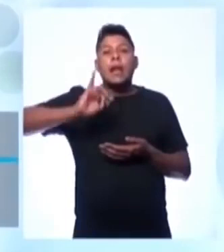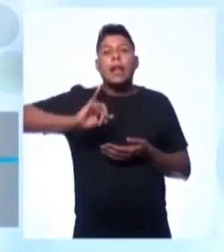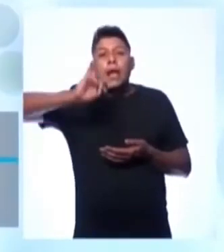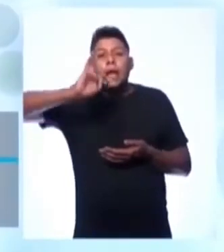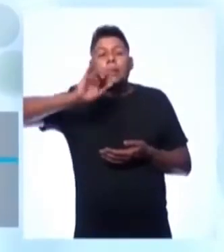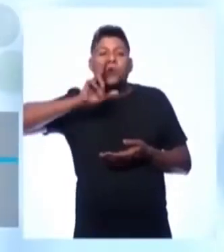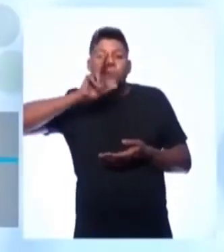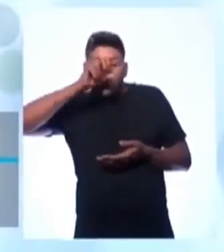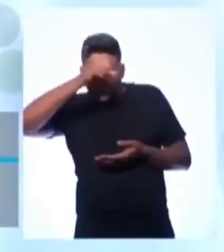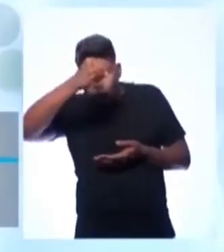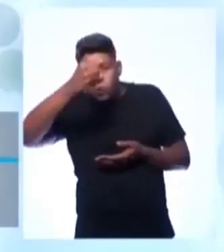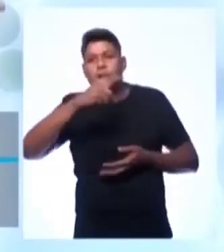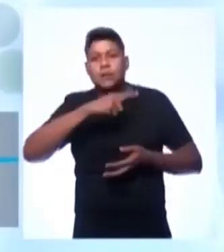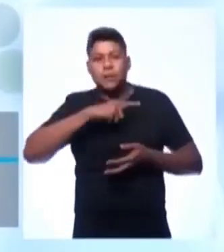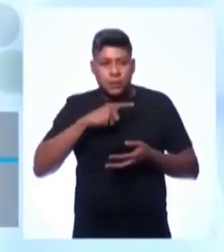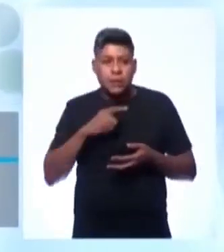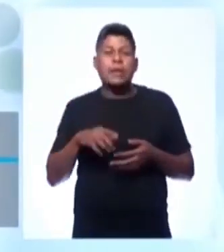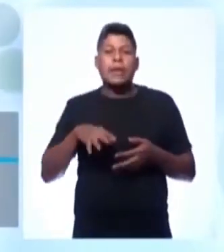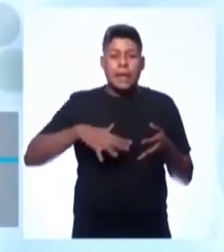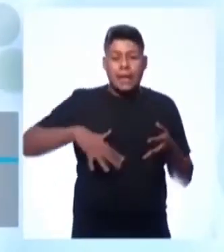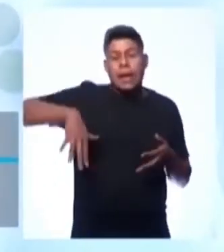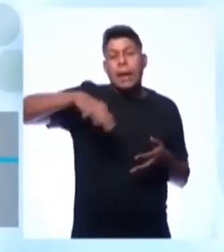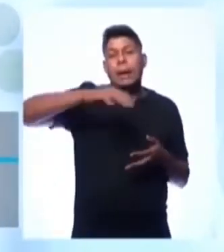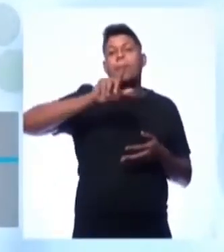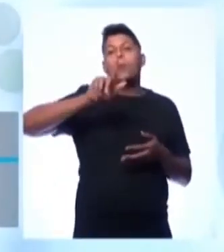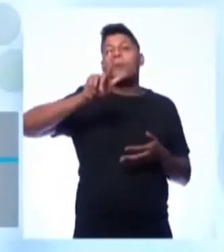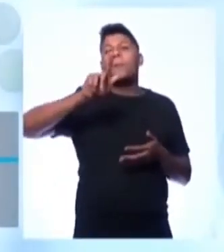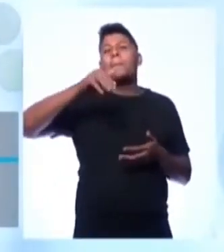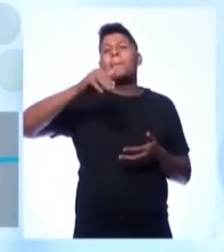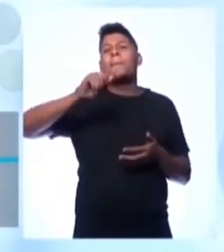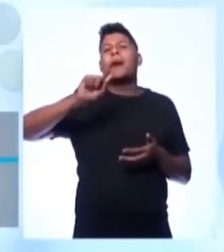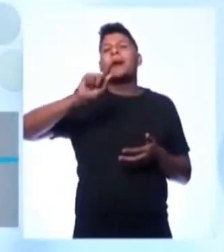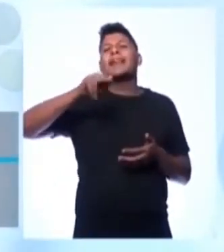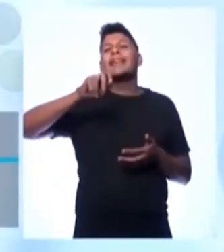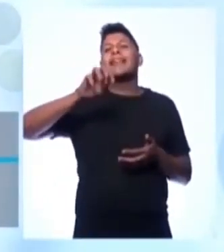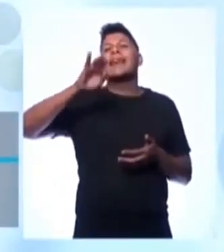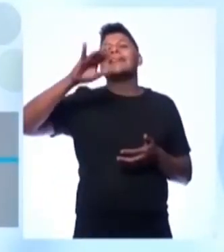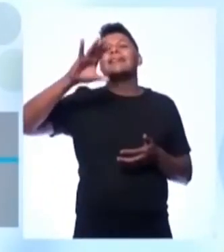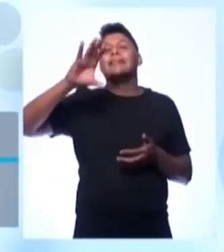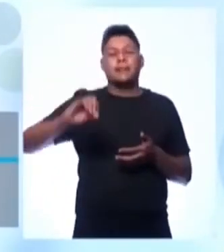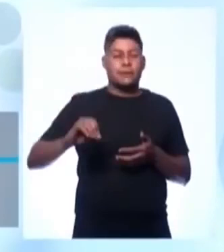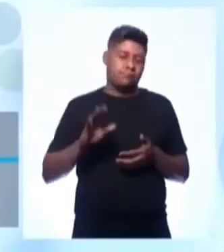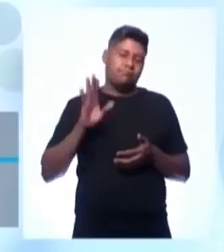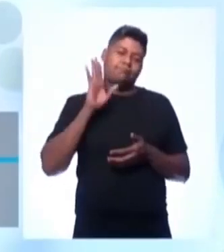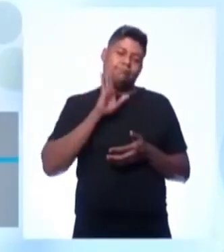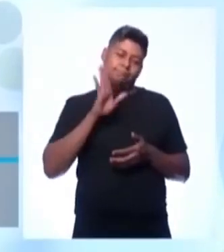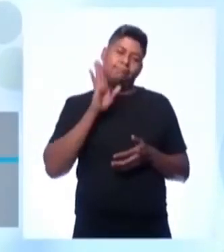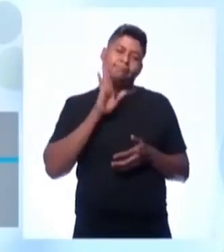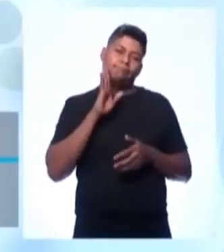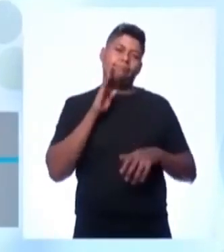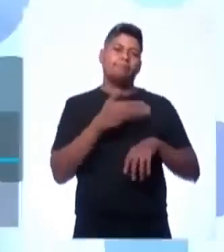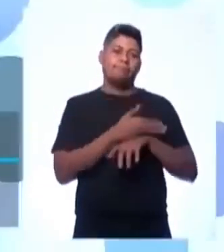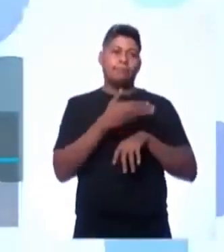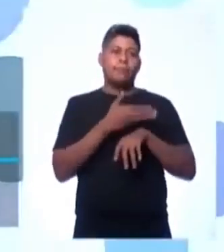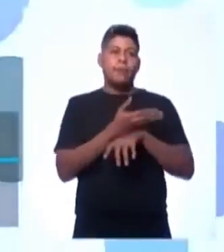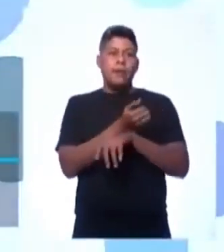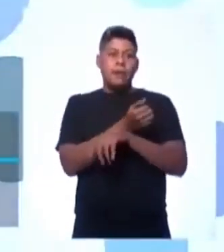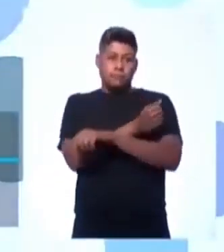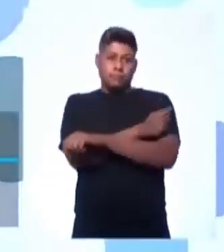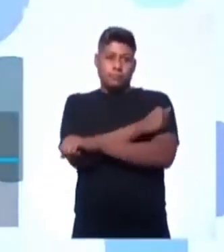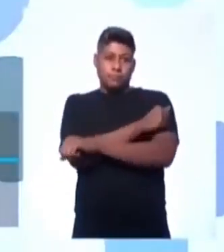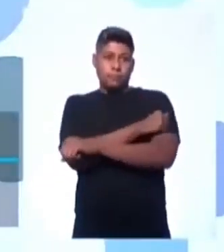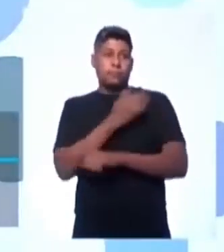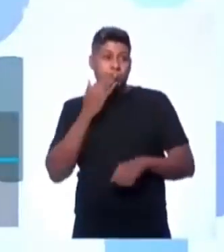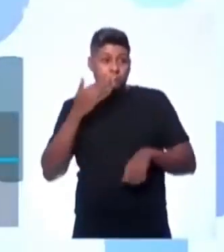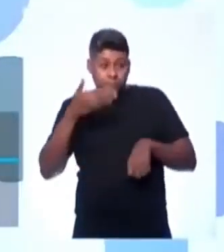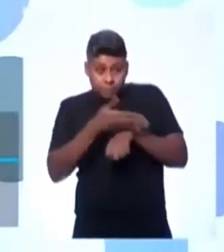força elétrica. Agora a gente está falando de campo magnético, tem uma força magnética. Bacana aí. Participação dos alunos. E para ilustrar, né, Giba, essas situações